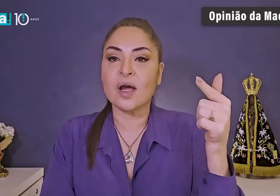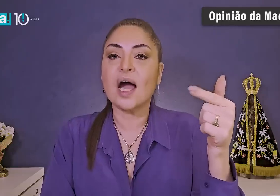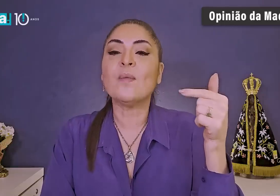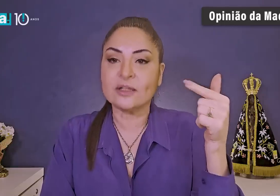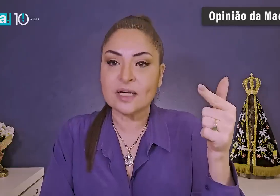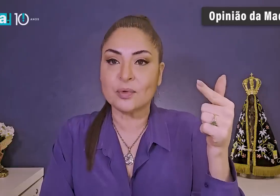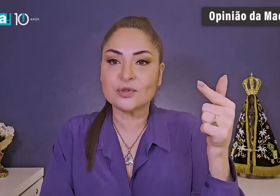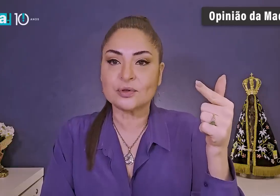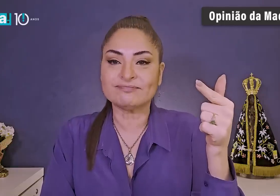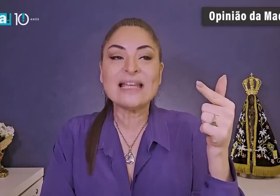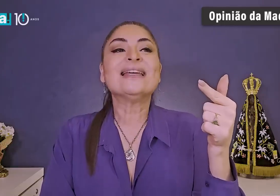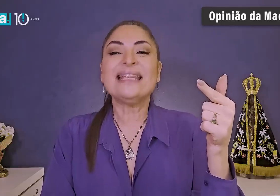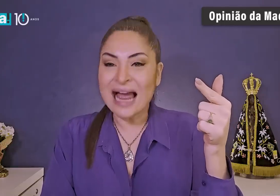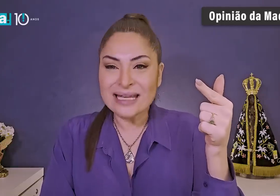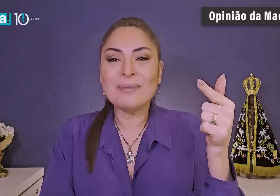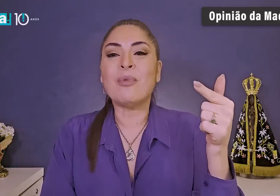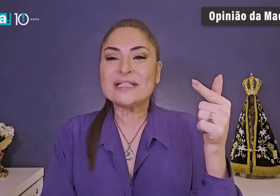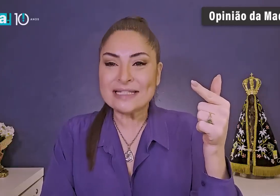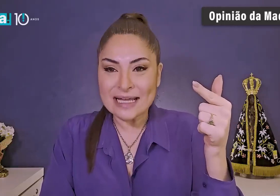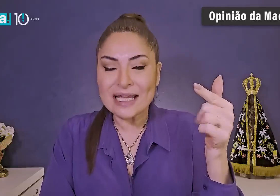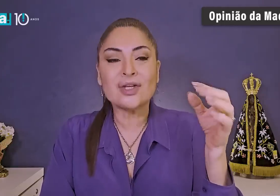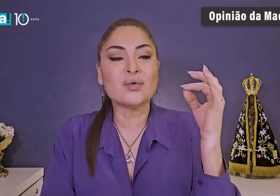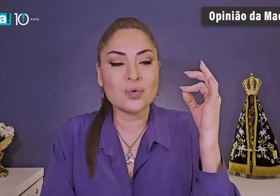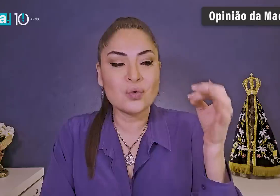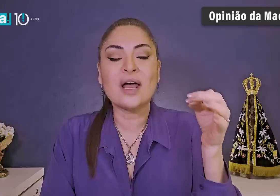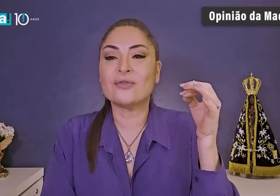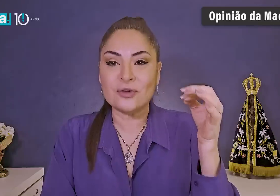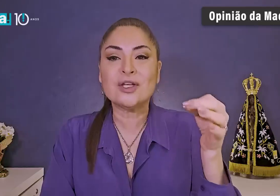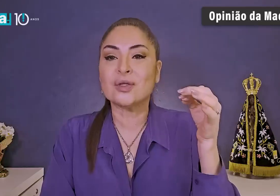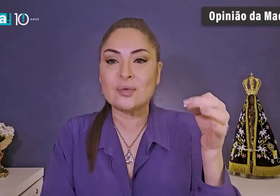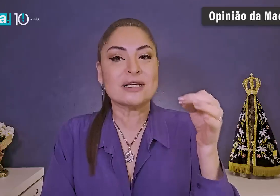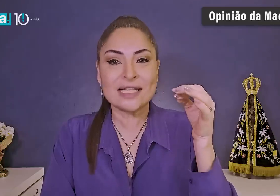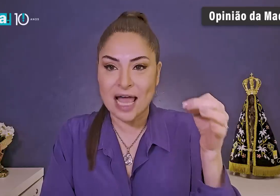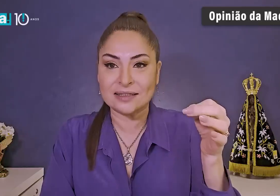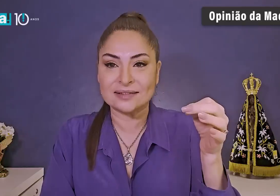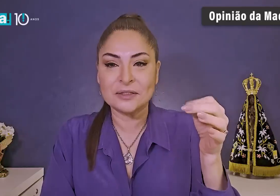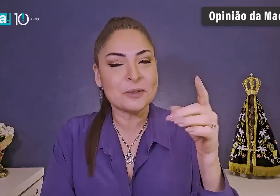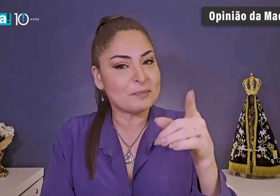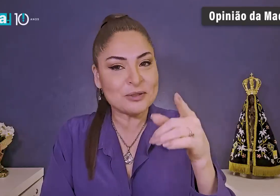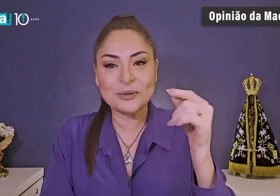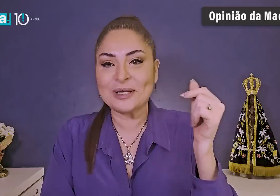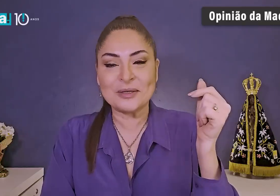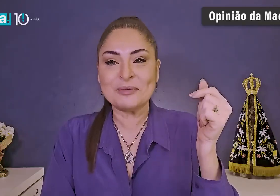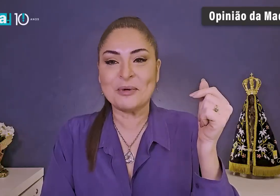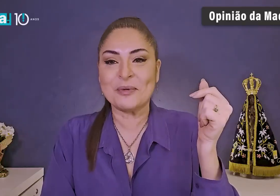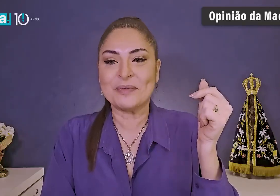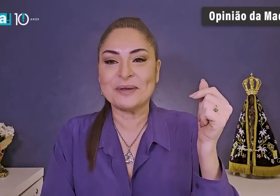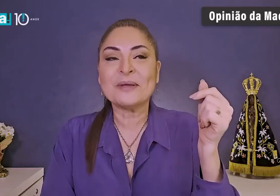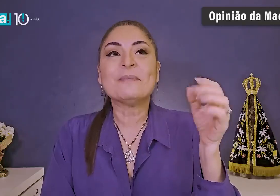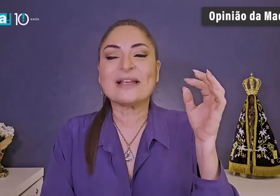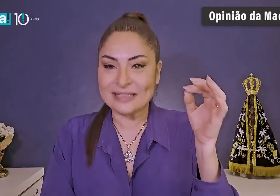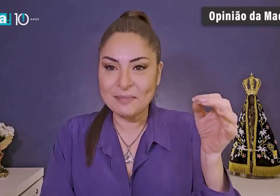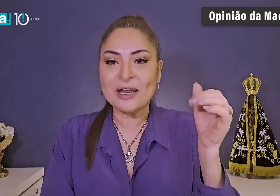eleitoral, aumentar imposto. E aí pode ser que o Lula fique numa cilada. Mas o Lula não se